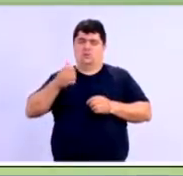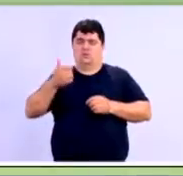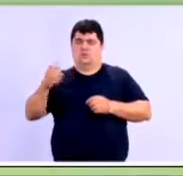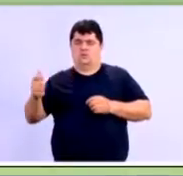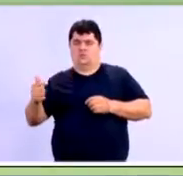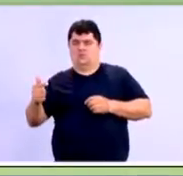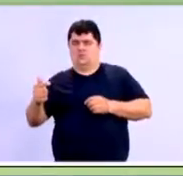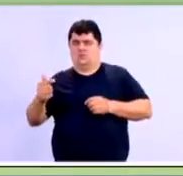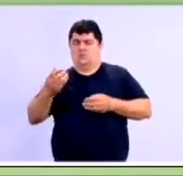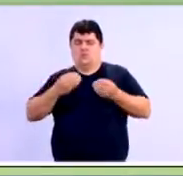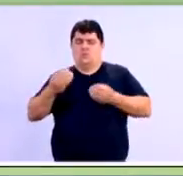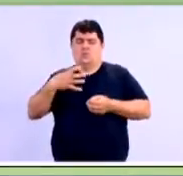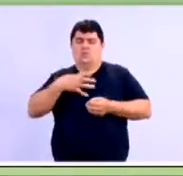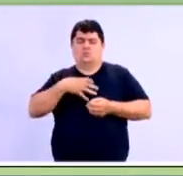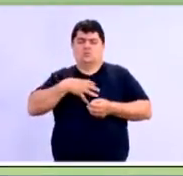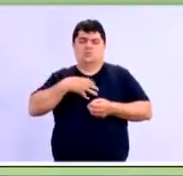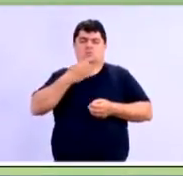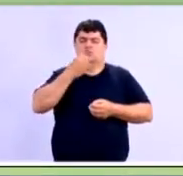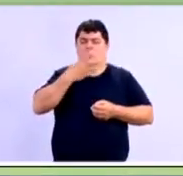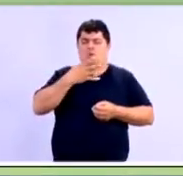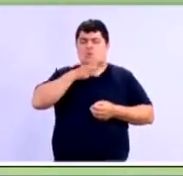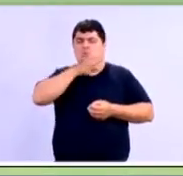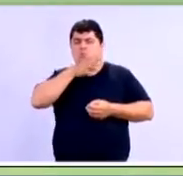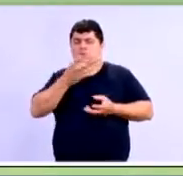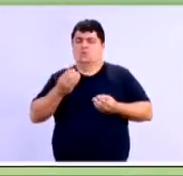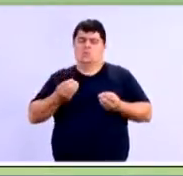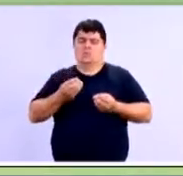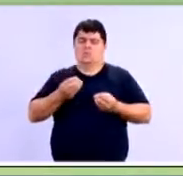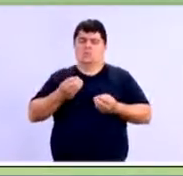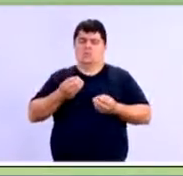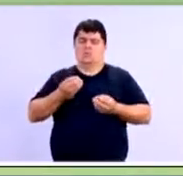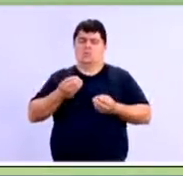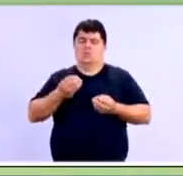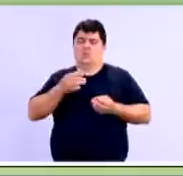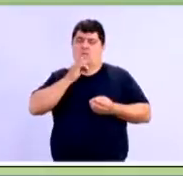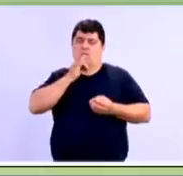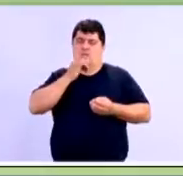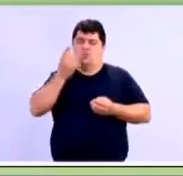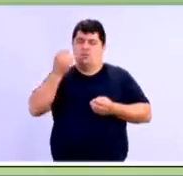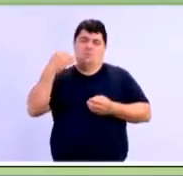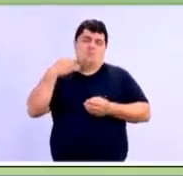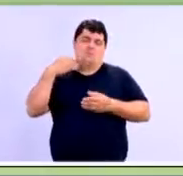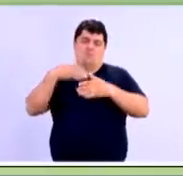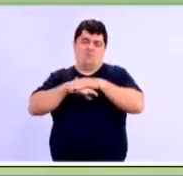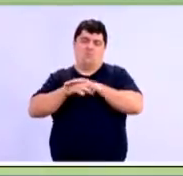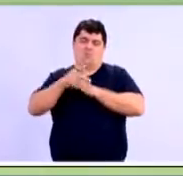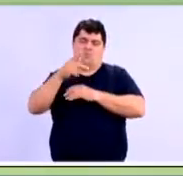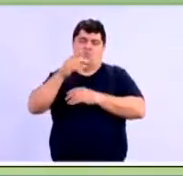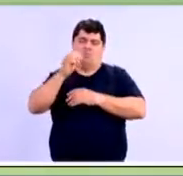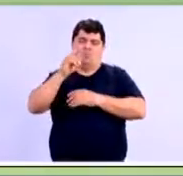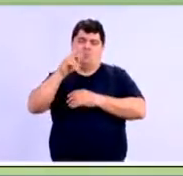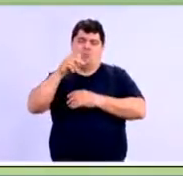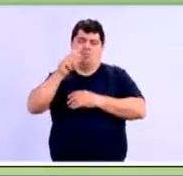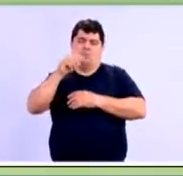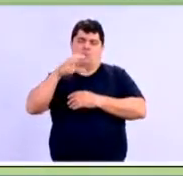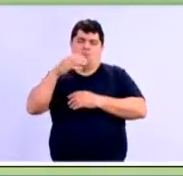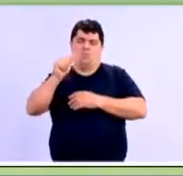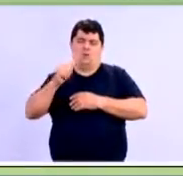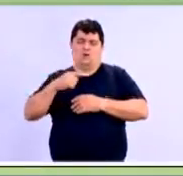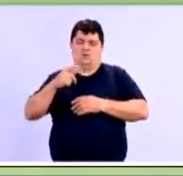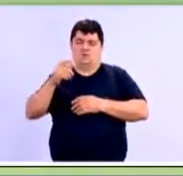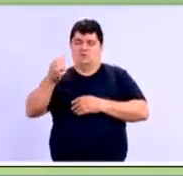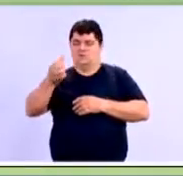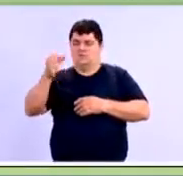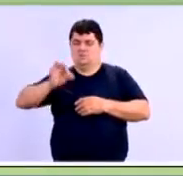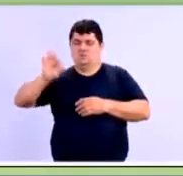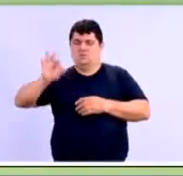a gente começa a sentir se isso está bom ou se está ruim? Gente, a poupança rende 6, né? A poupança parte de 6. Se eu não tiver